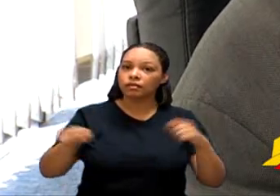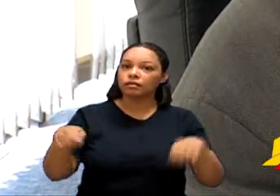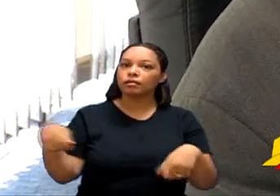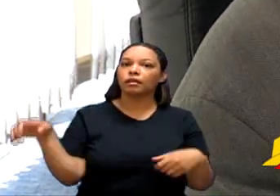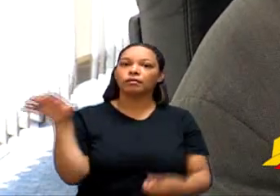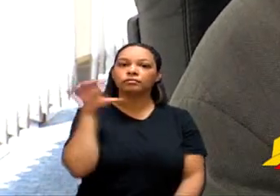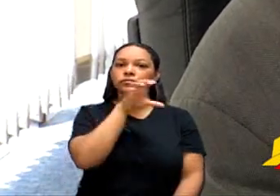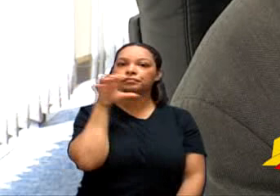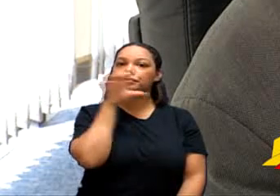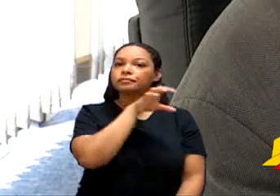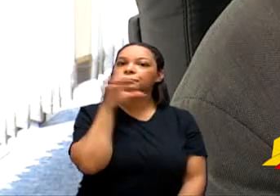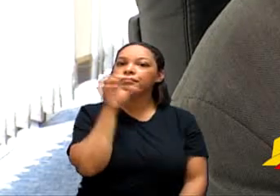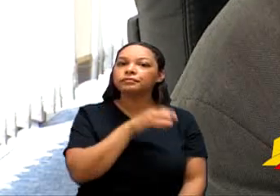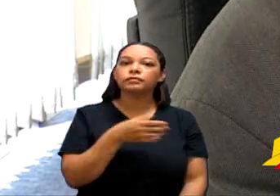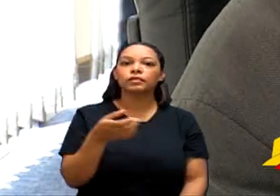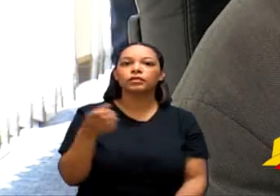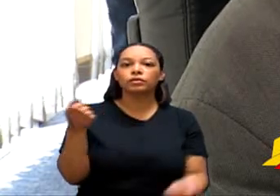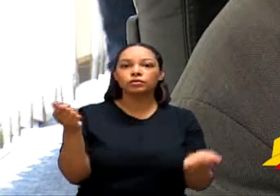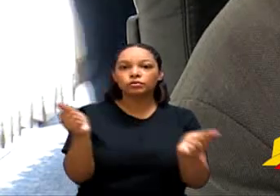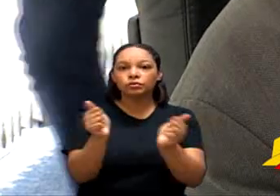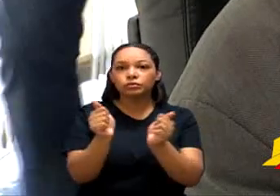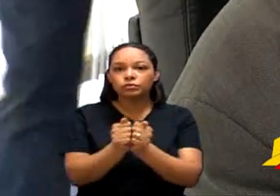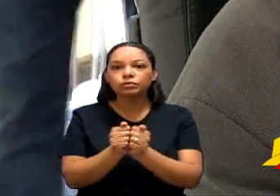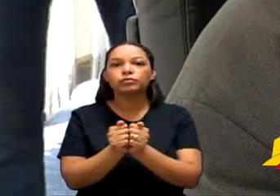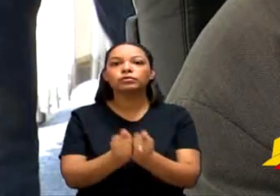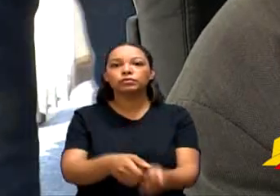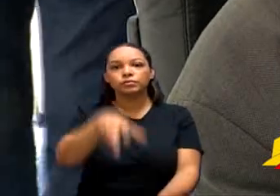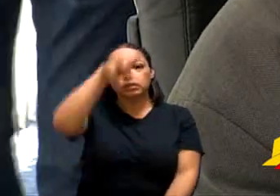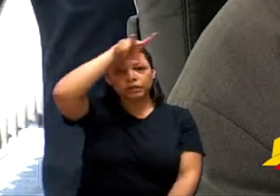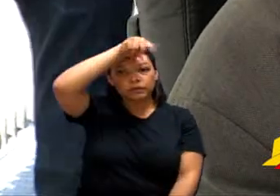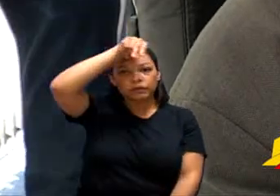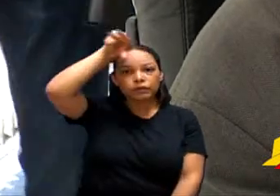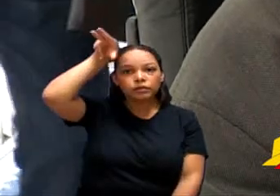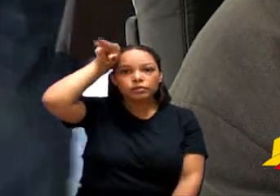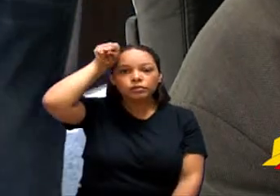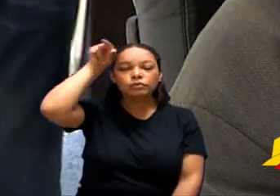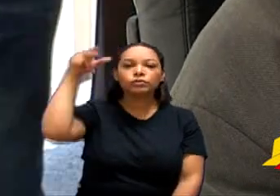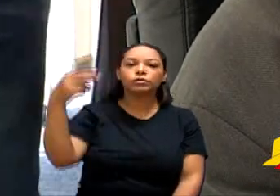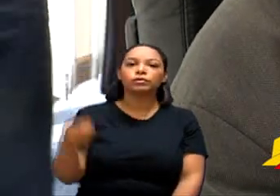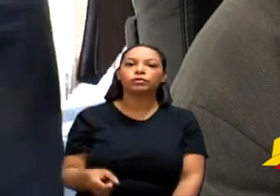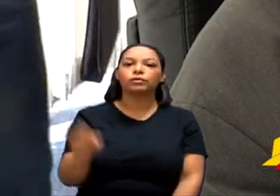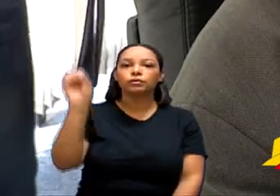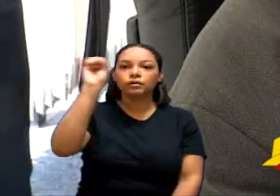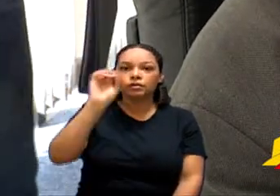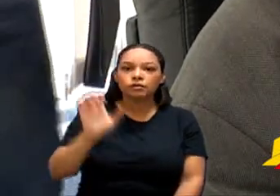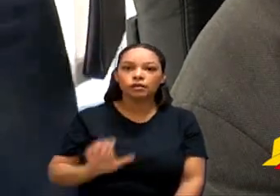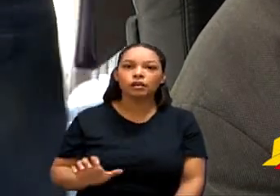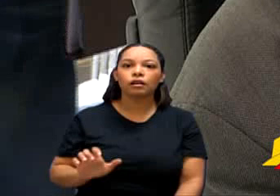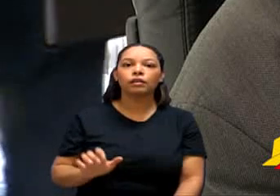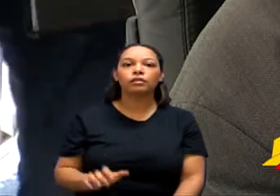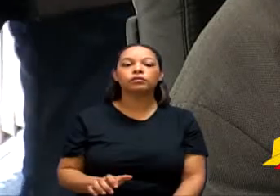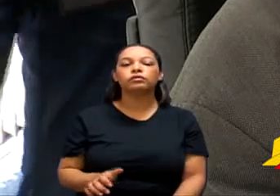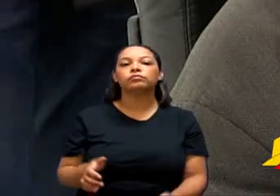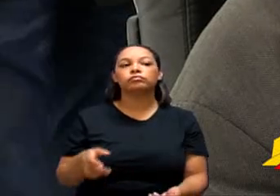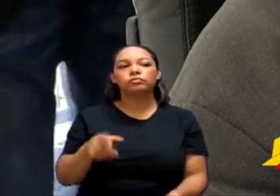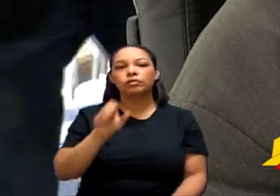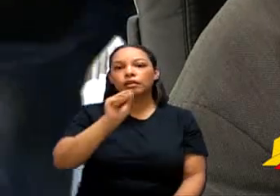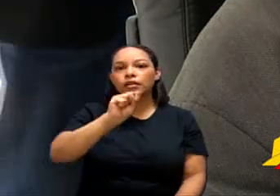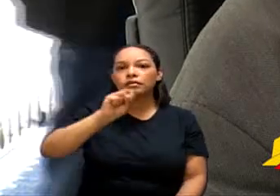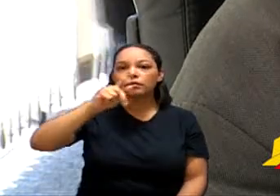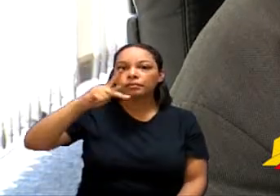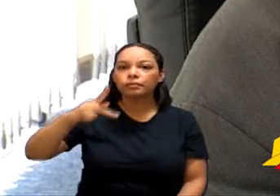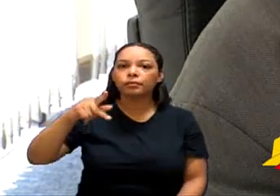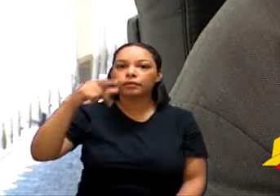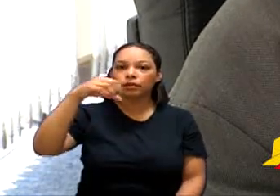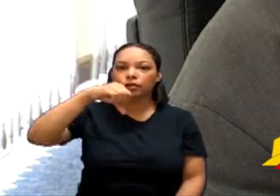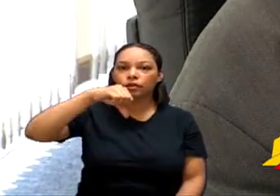Estado, juntamente com a Prefeitura, mas é do governo do Estado, possa acelerar a duplicação da SP-97, que é a